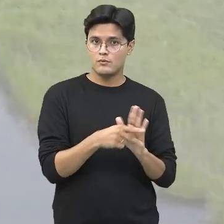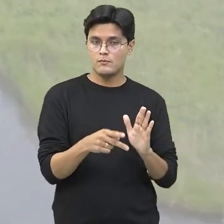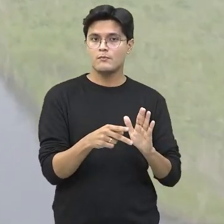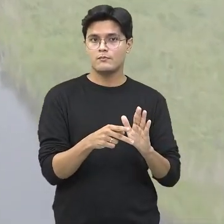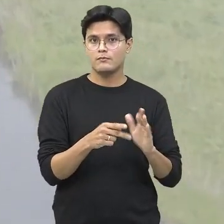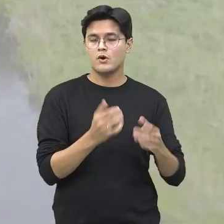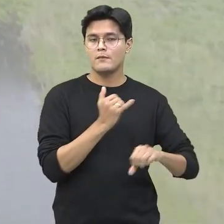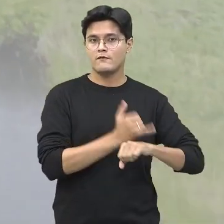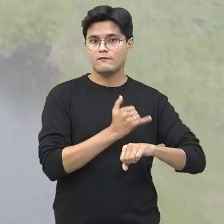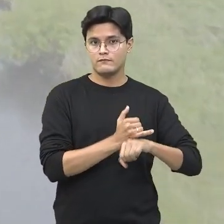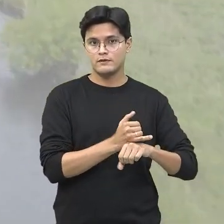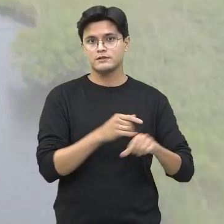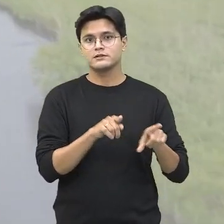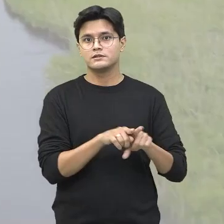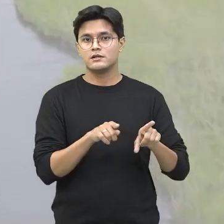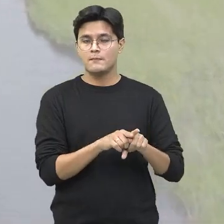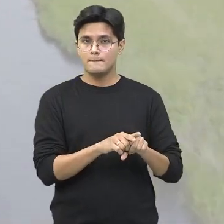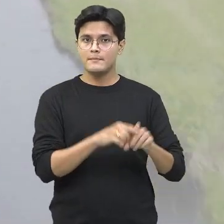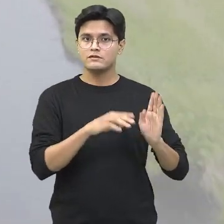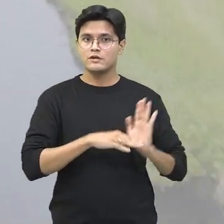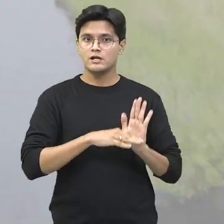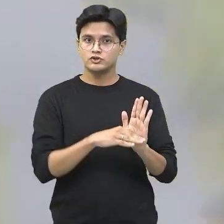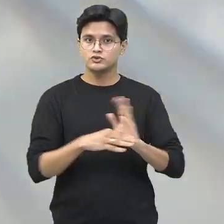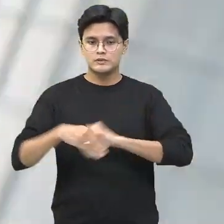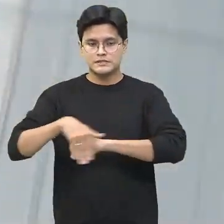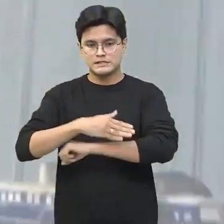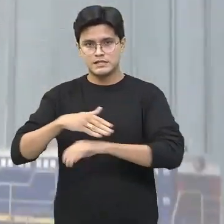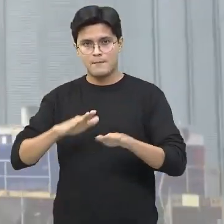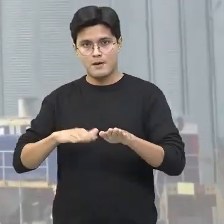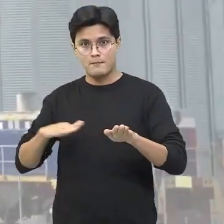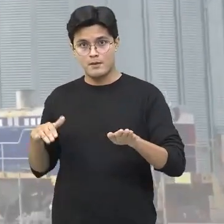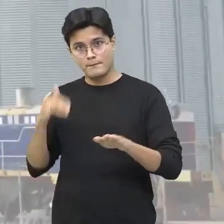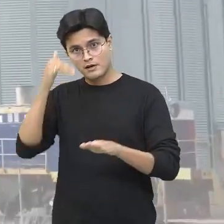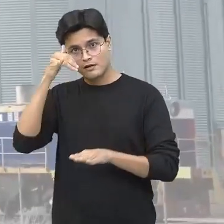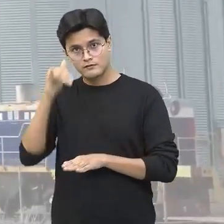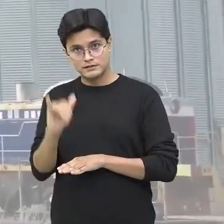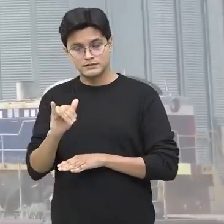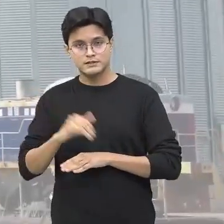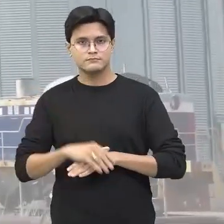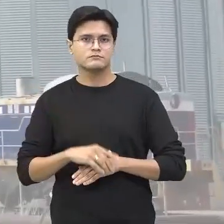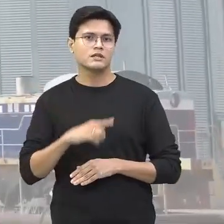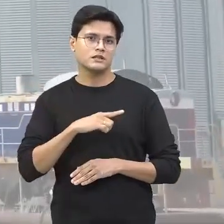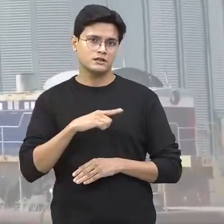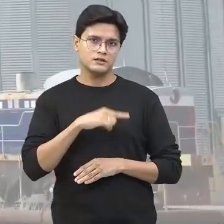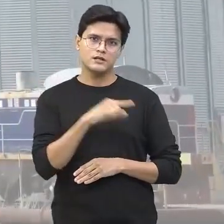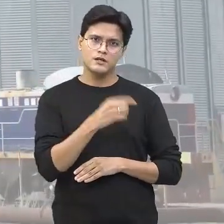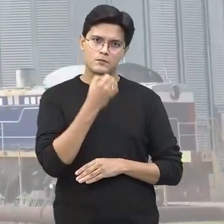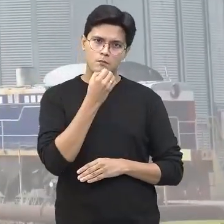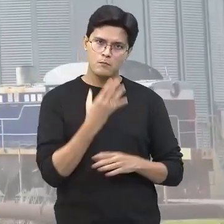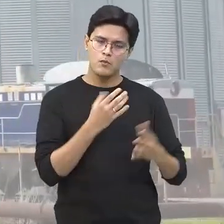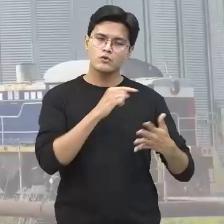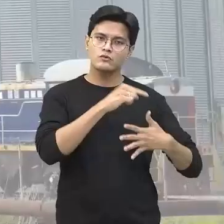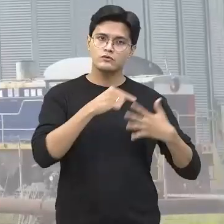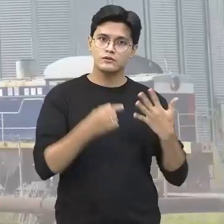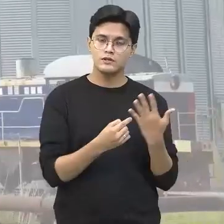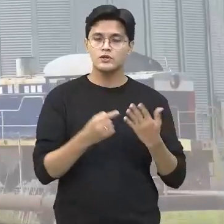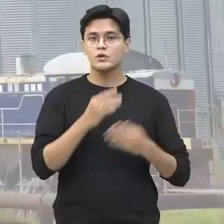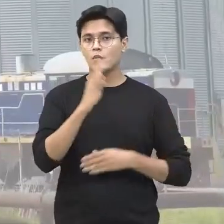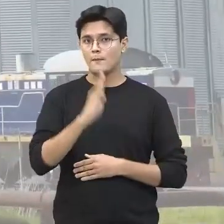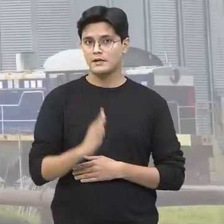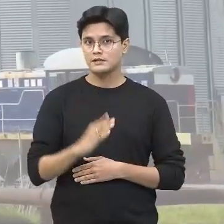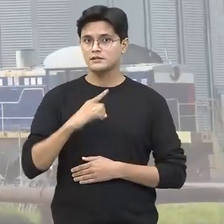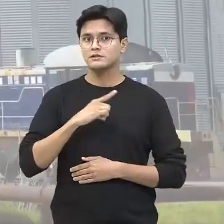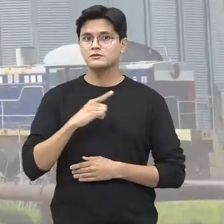estradas e são fundamentais para a integração Regional apesar das vantagens o Brasil enfrenta desafios na expansão E